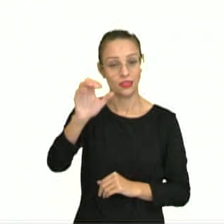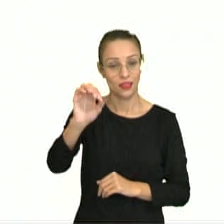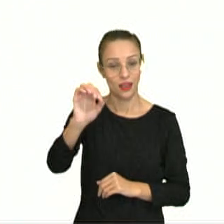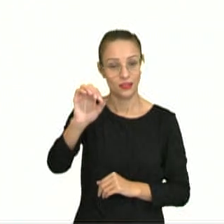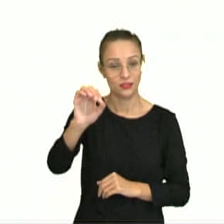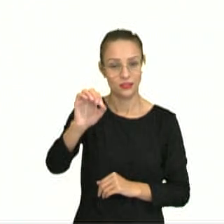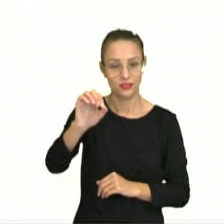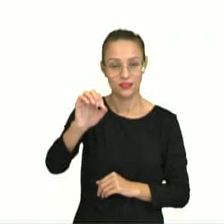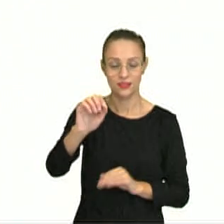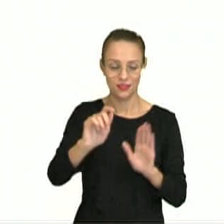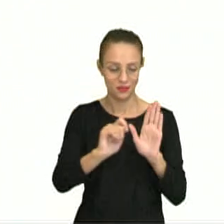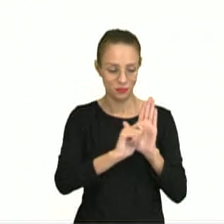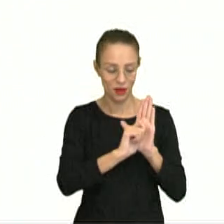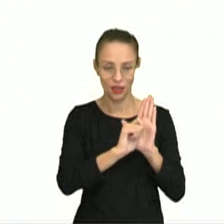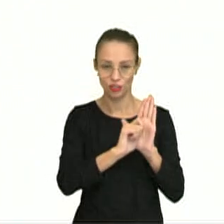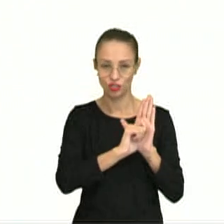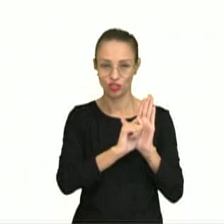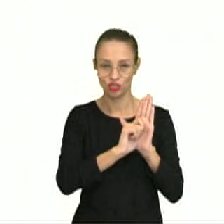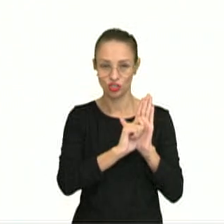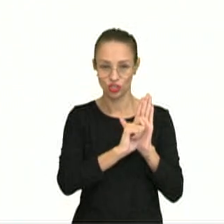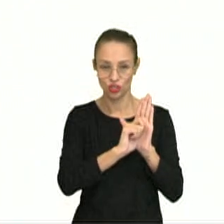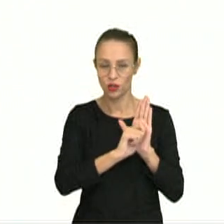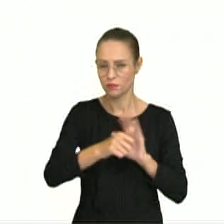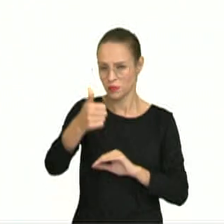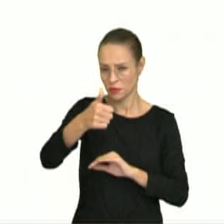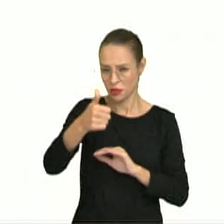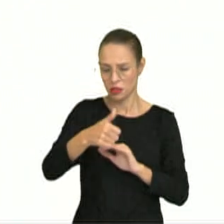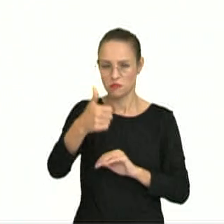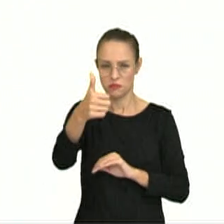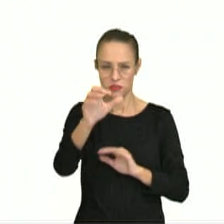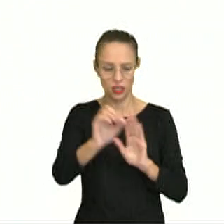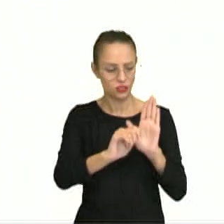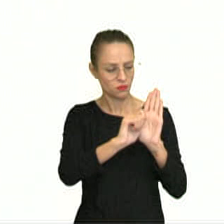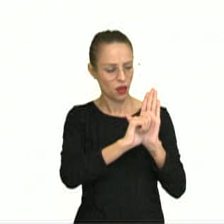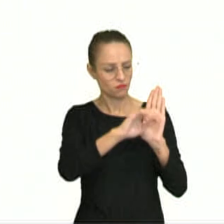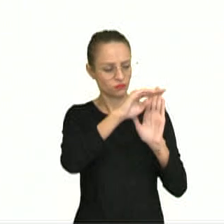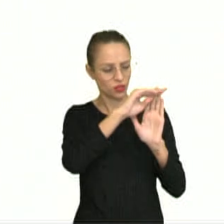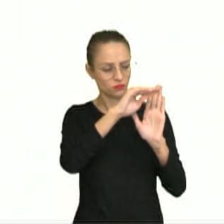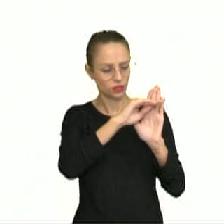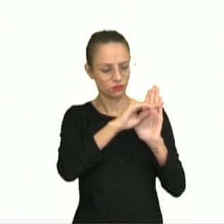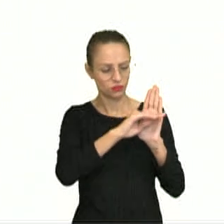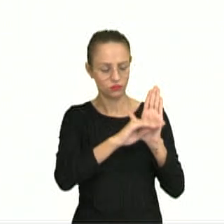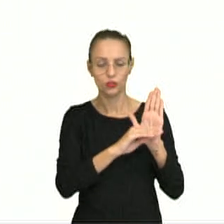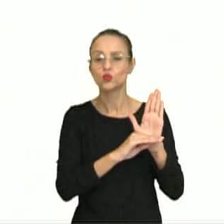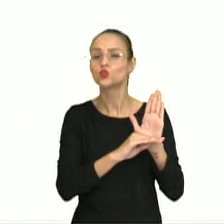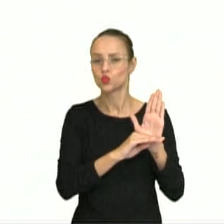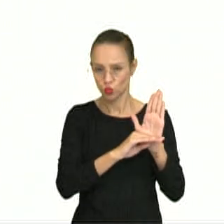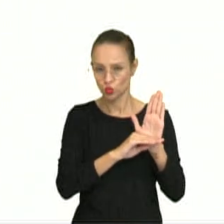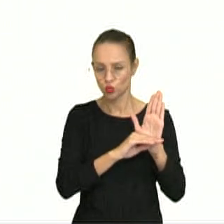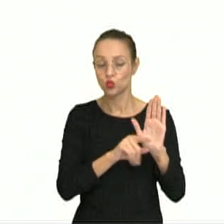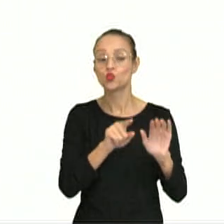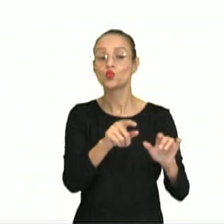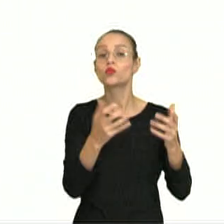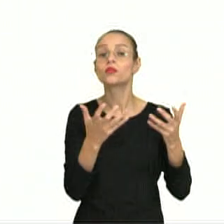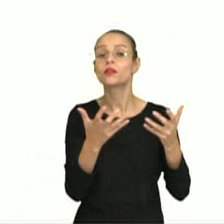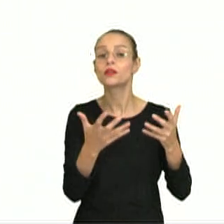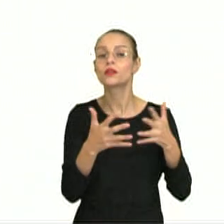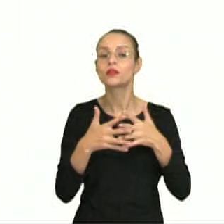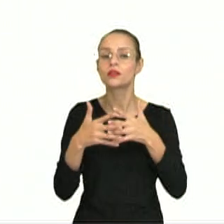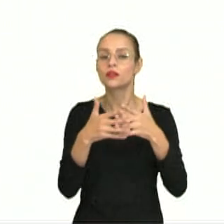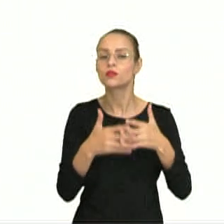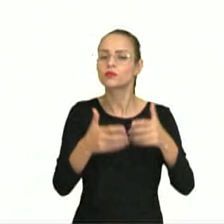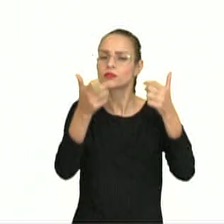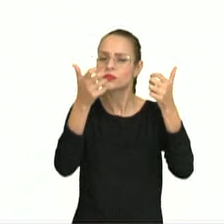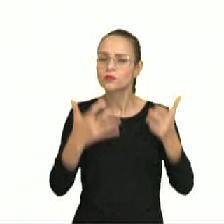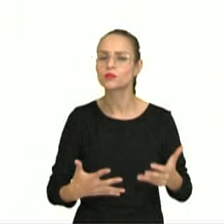os 10 primeiros artigos, que ficaram conhecidos como Bill of Rights, né, que elencam muito bem o que aquele estado queria ser, elencam